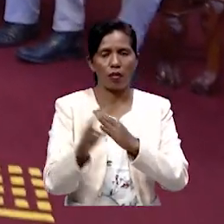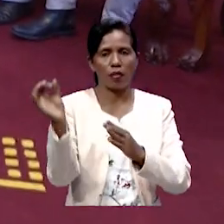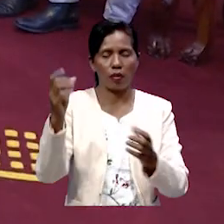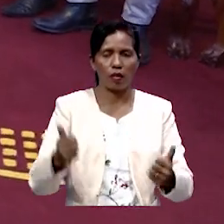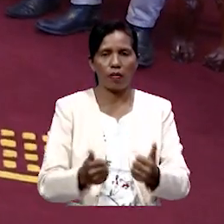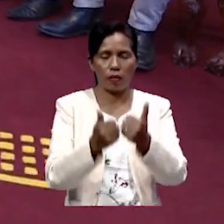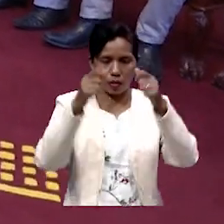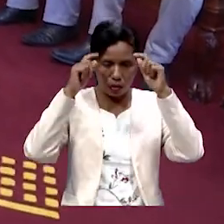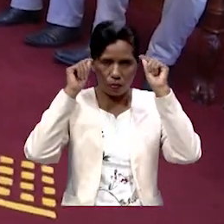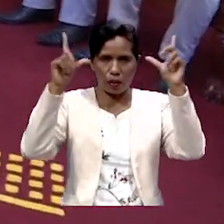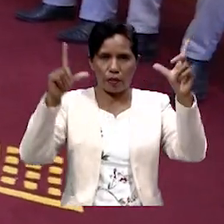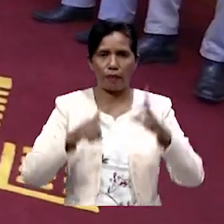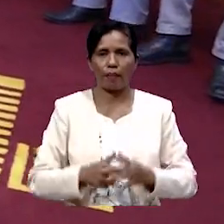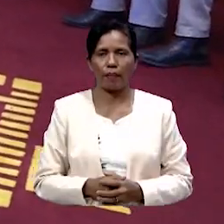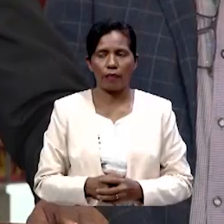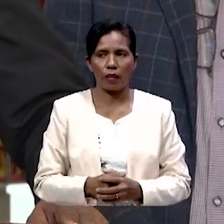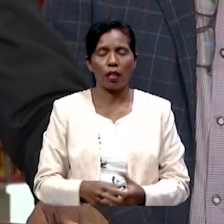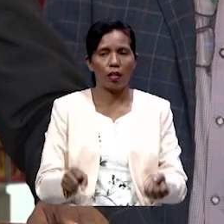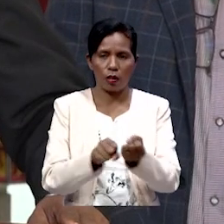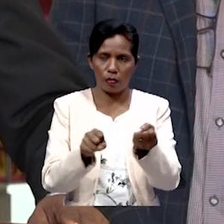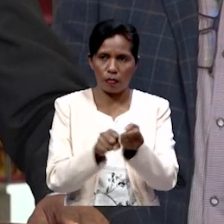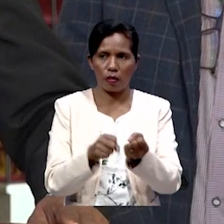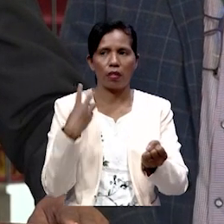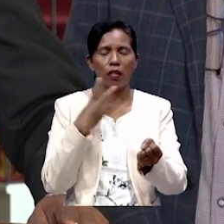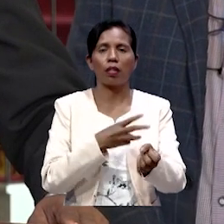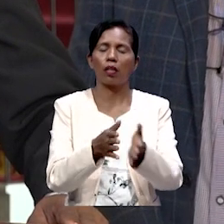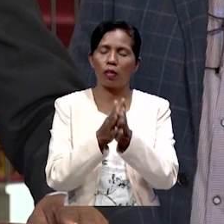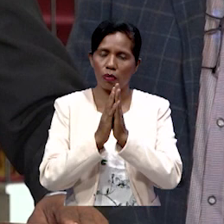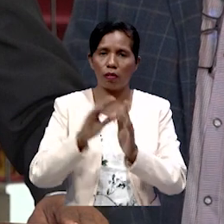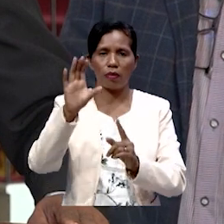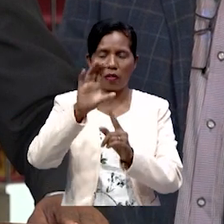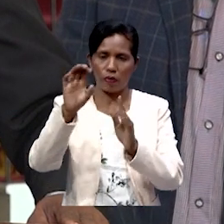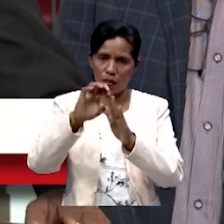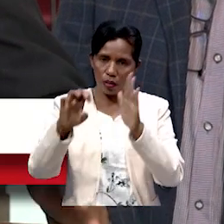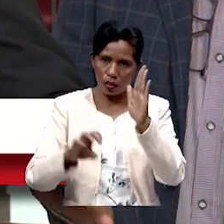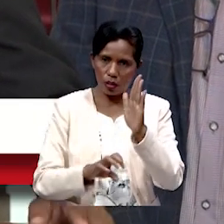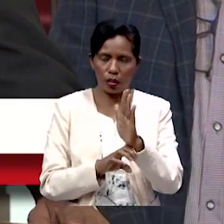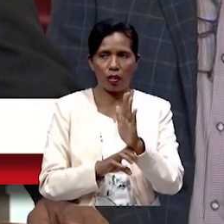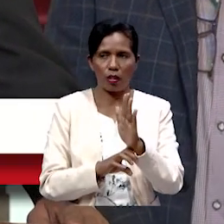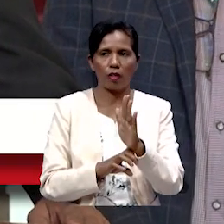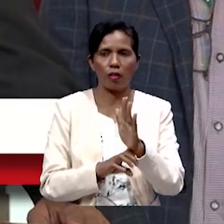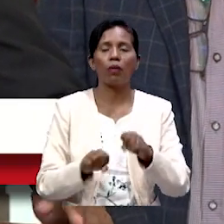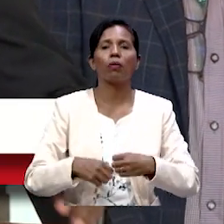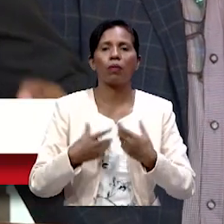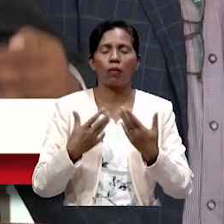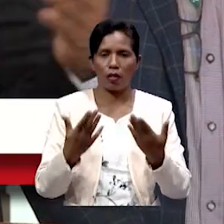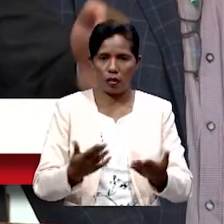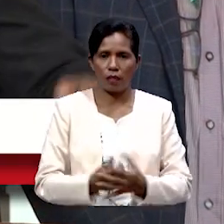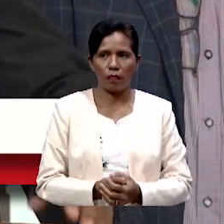Desporto Timor-Leste. Apoio Nebe Mkito Russo ba Sefistado, Winsa, Bele,